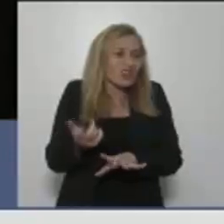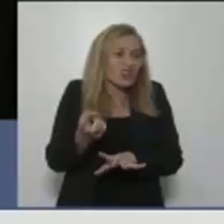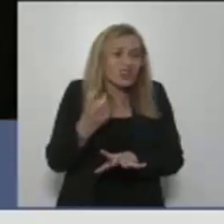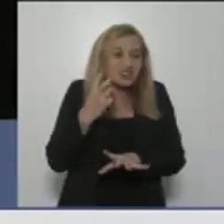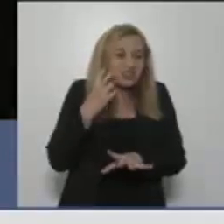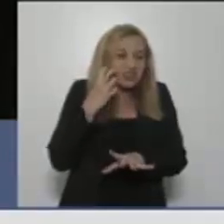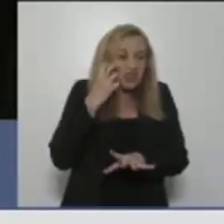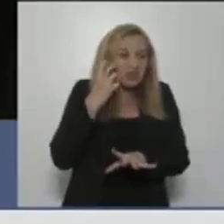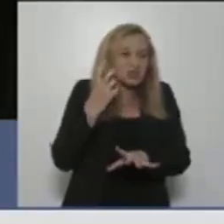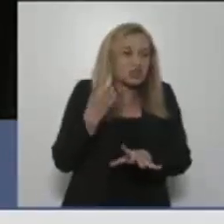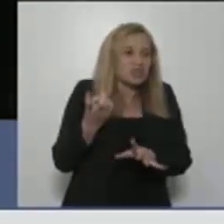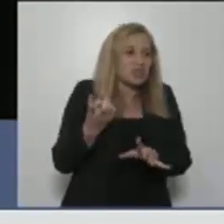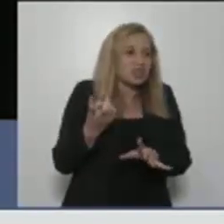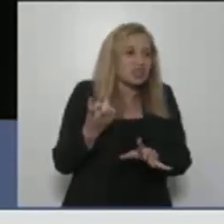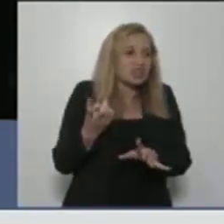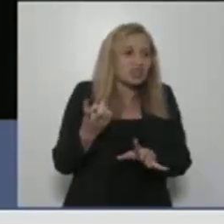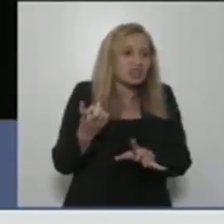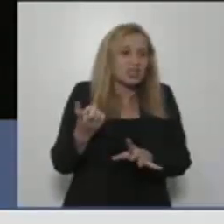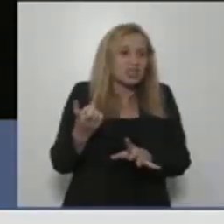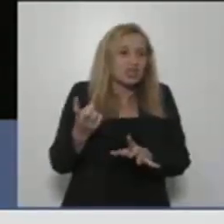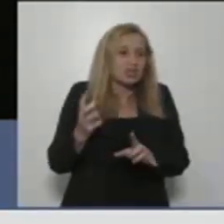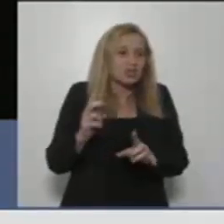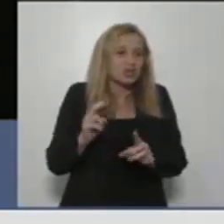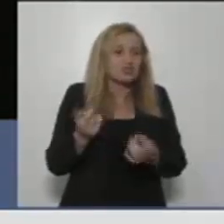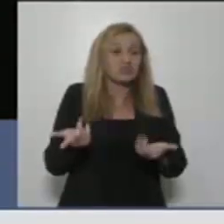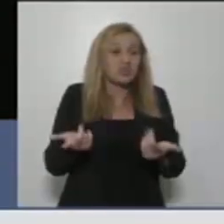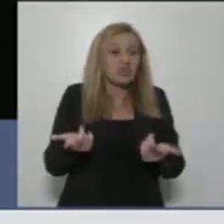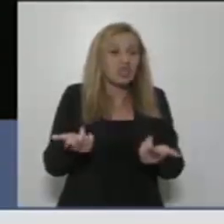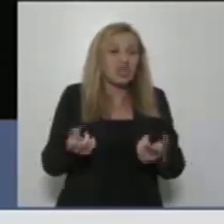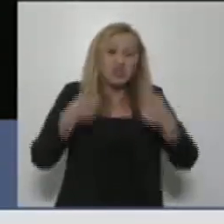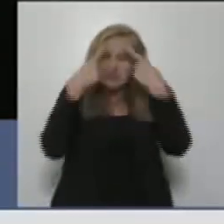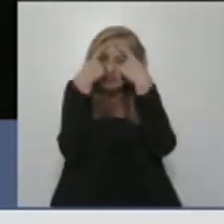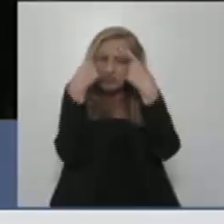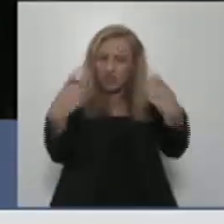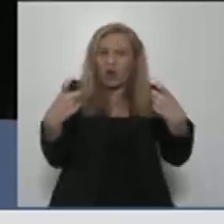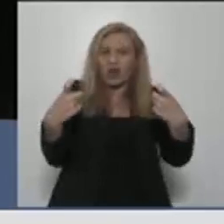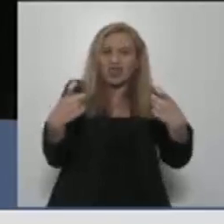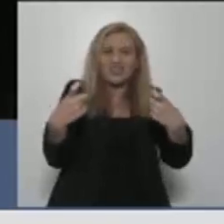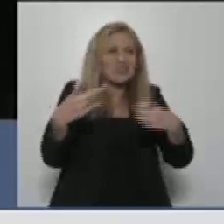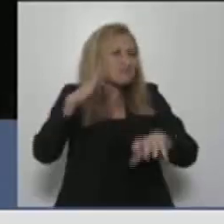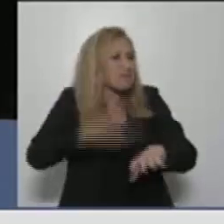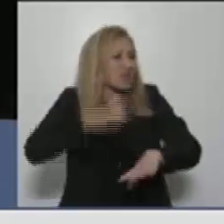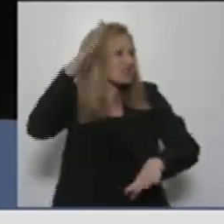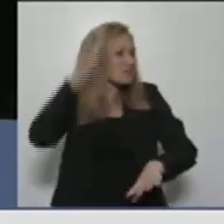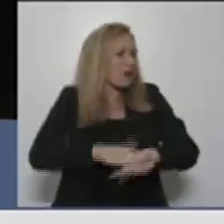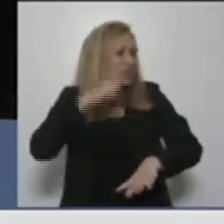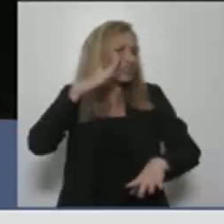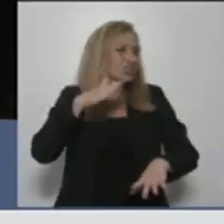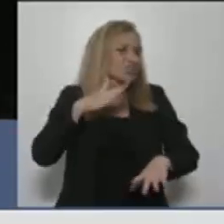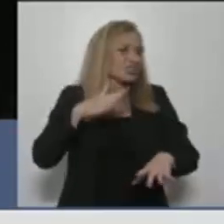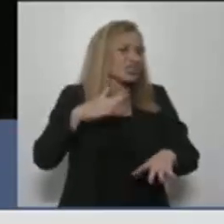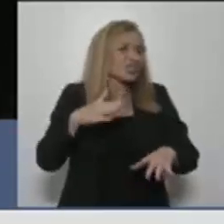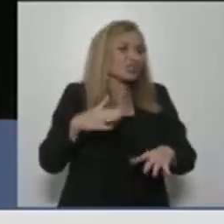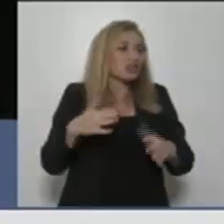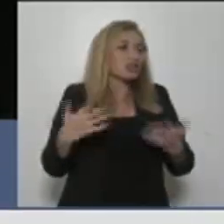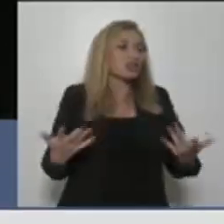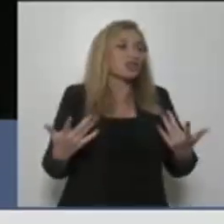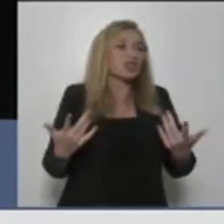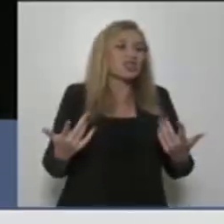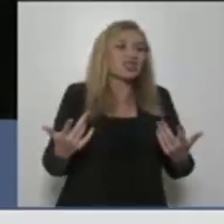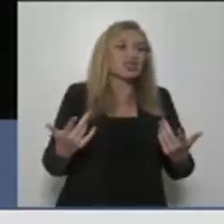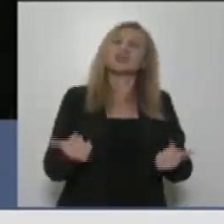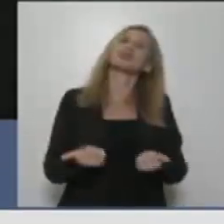a possibilidade de assédio e de uma violência cada vez mais naturalizada